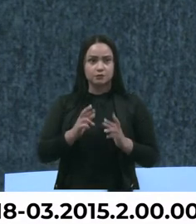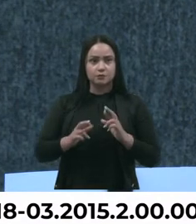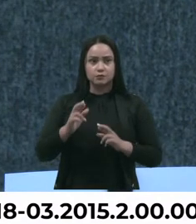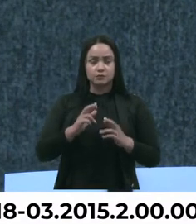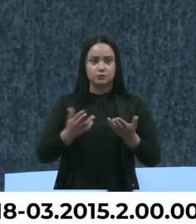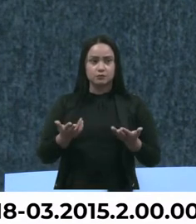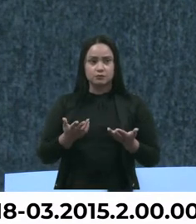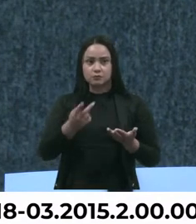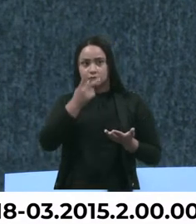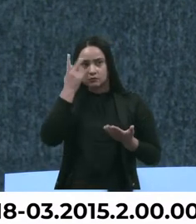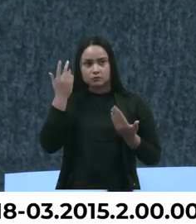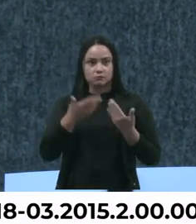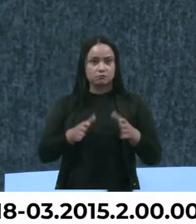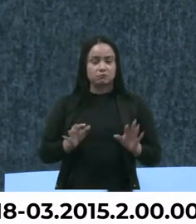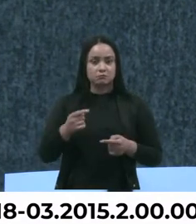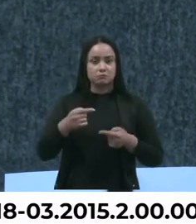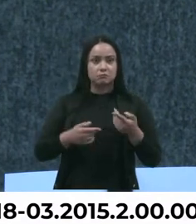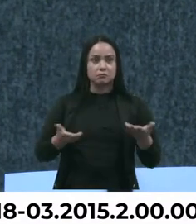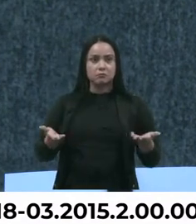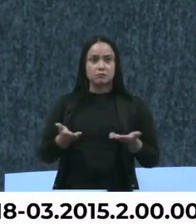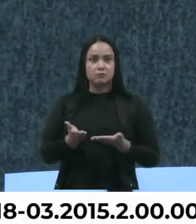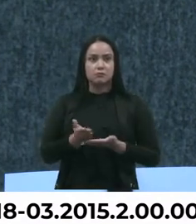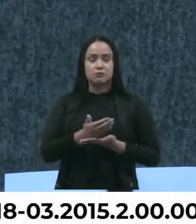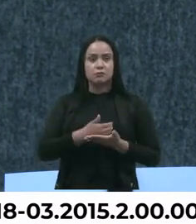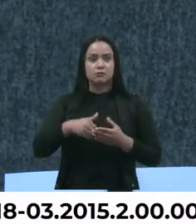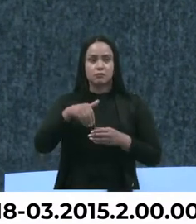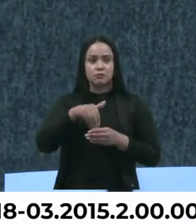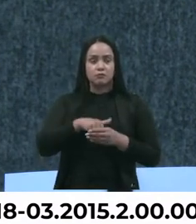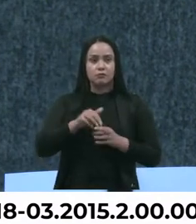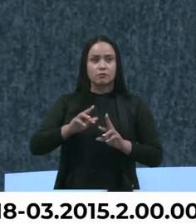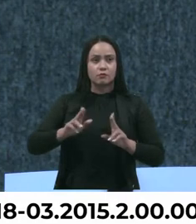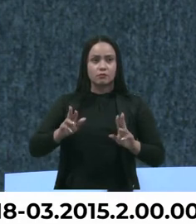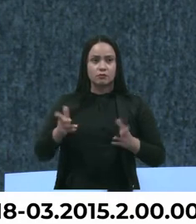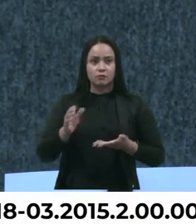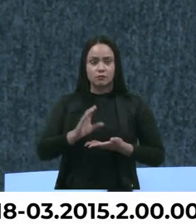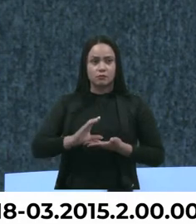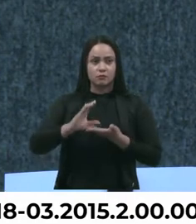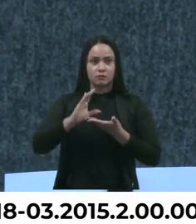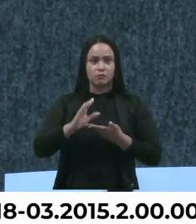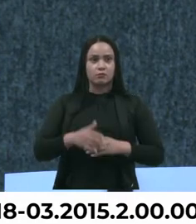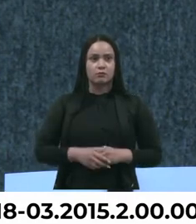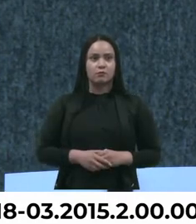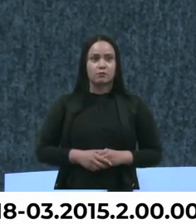corregedor, como quem abriu a divergência, e passo a colher o voto dos demais conselheiros.